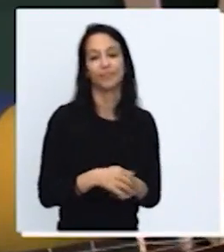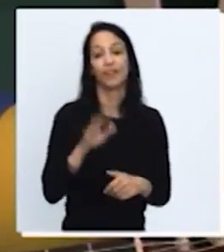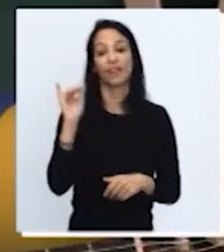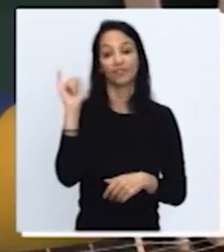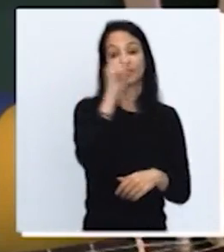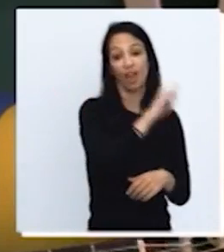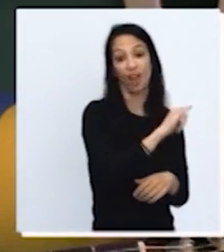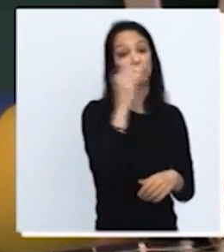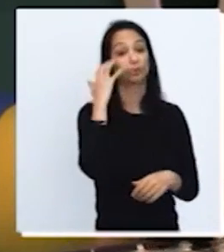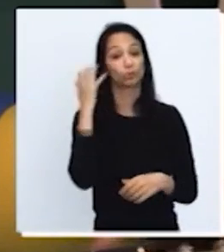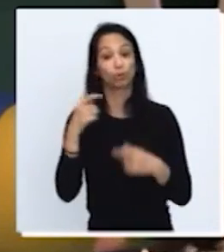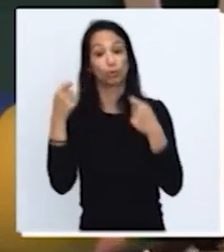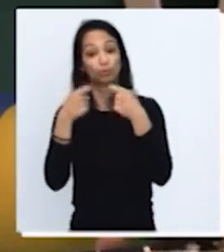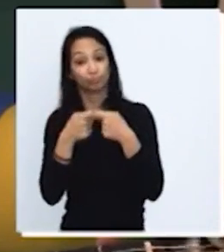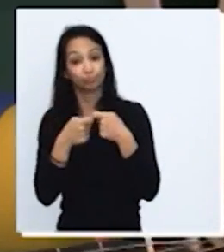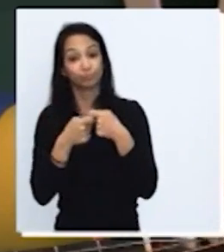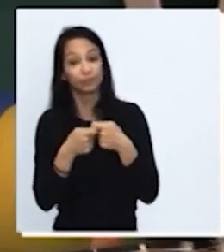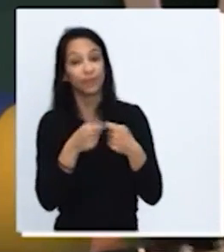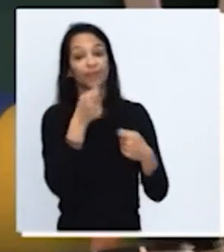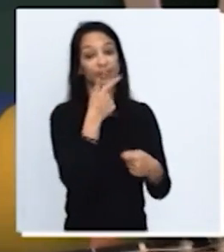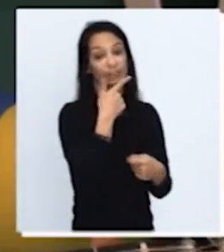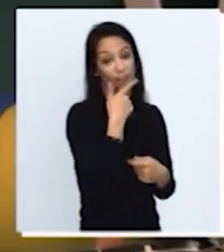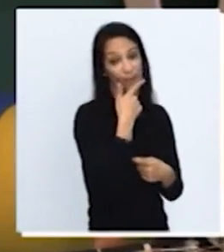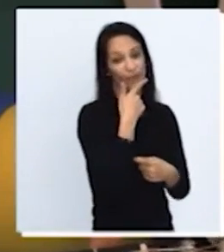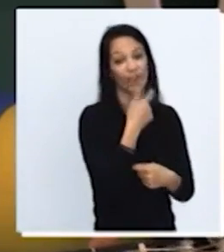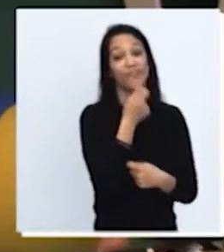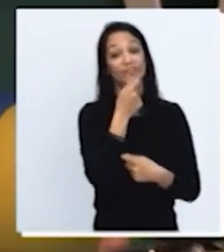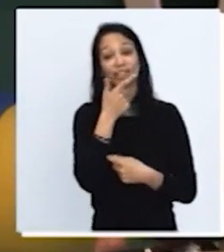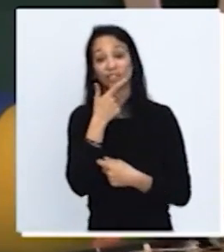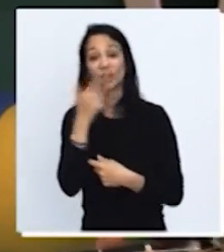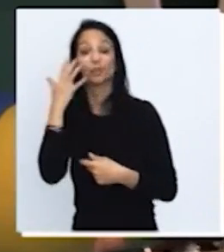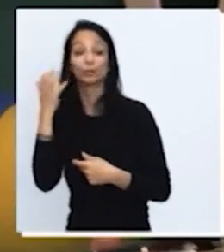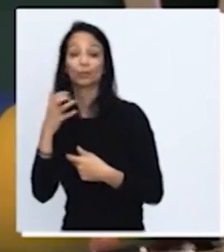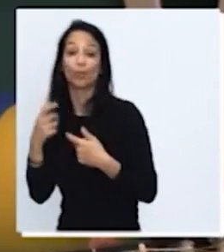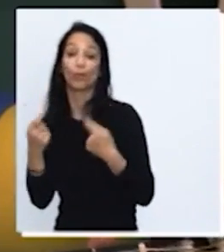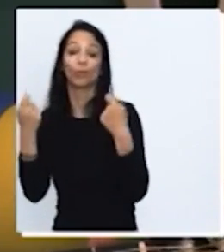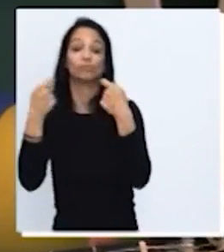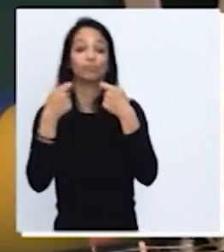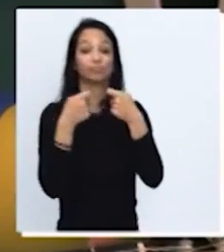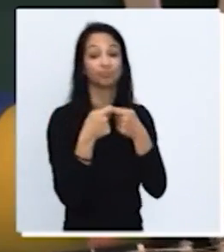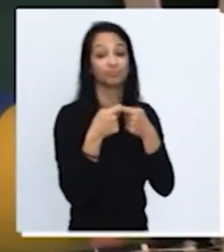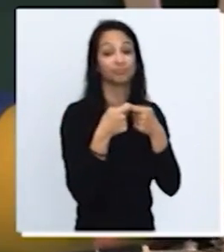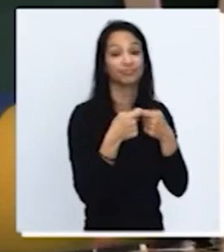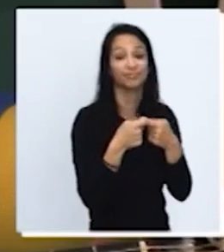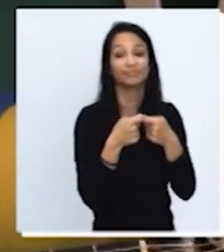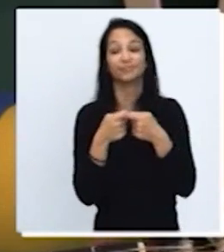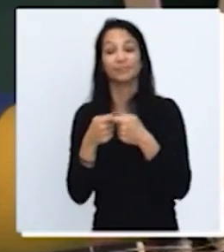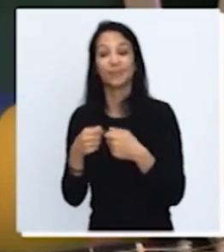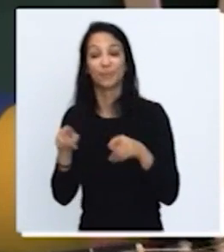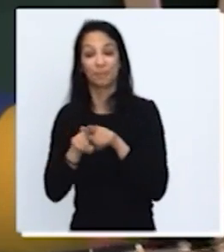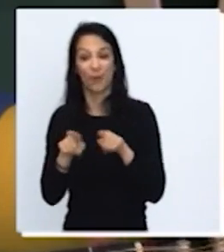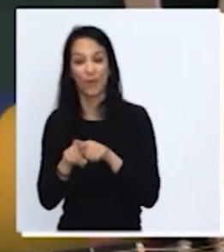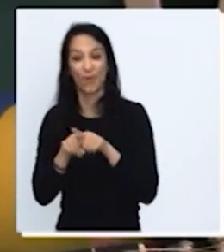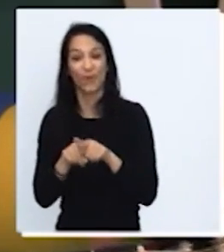Avião rima com feijão. Feijão rima com